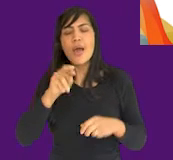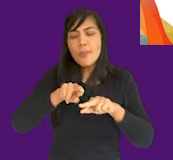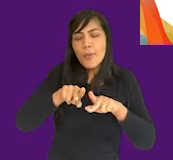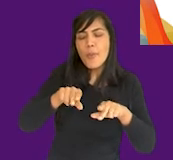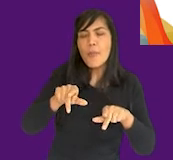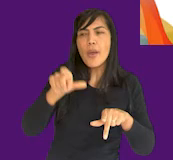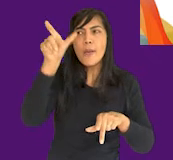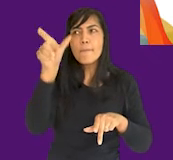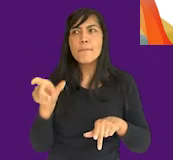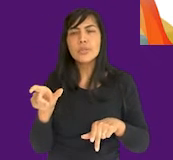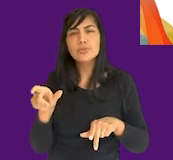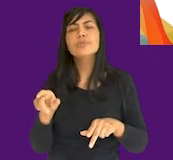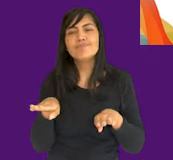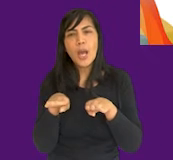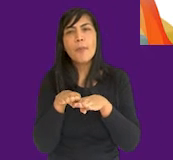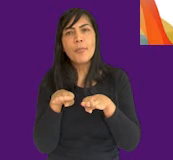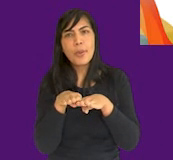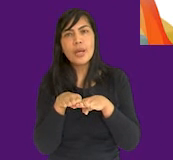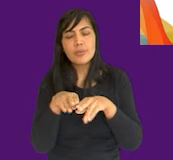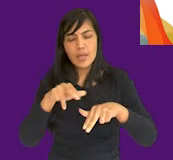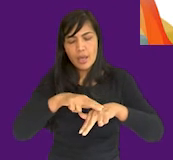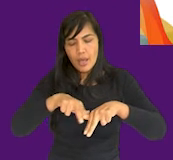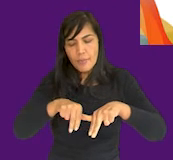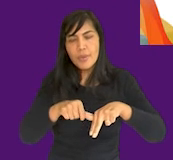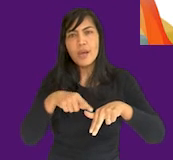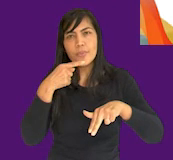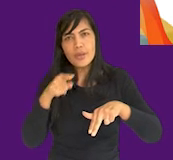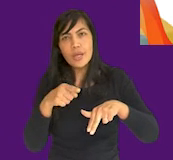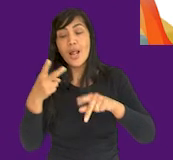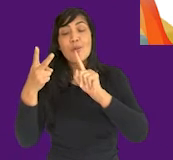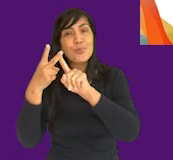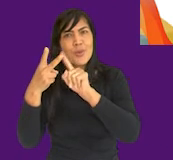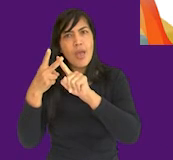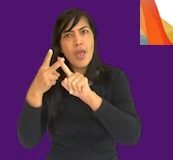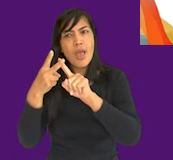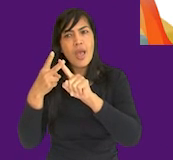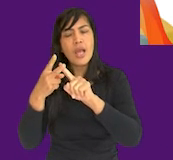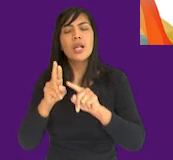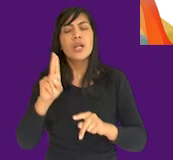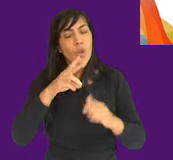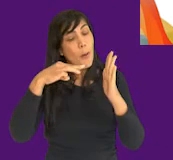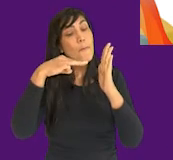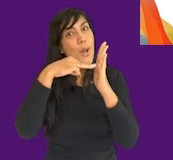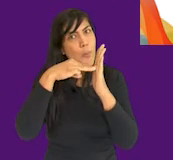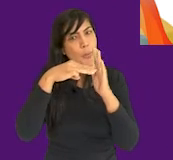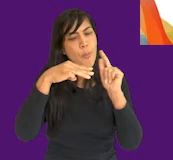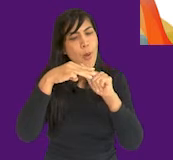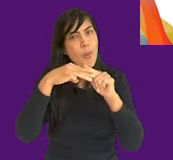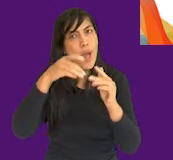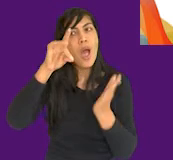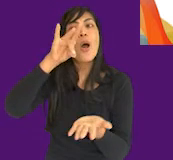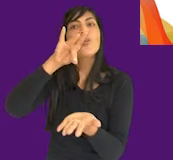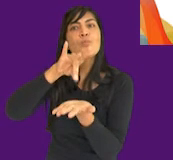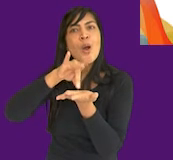diferentes de gêneros também dois eles utilizam a metodologia comprovada e aprovada nos